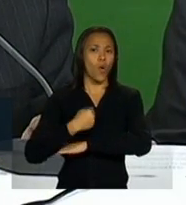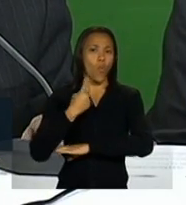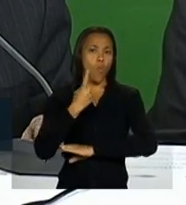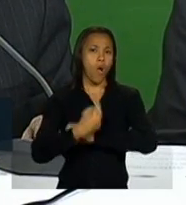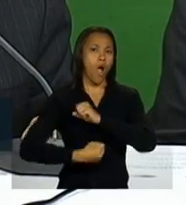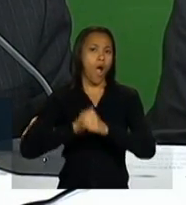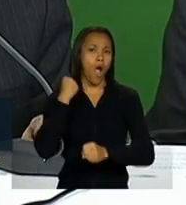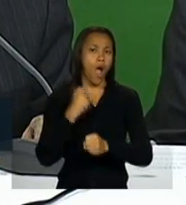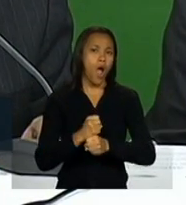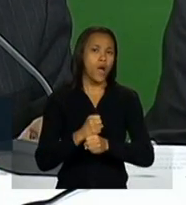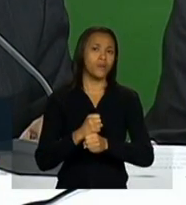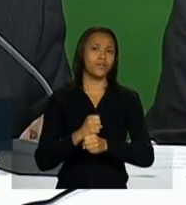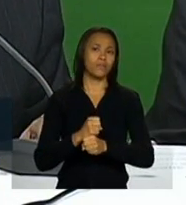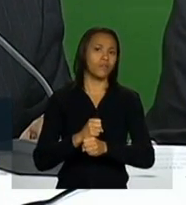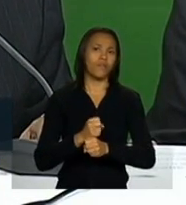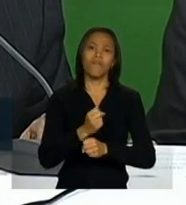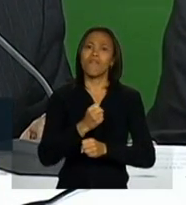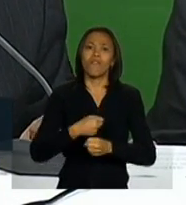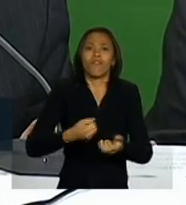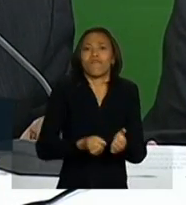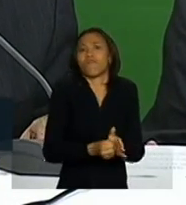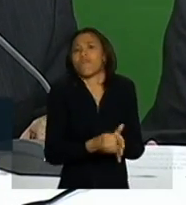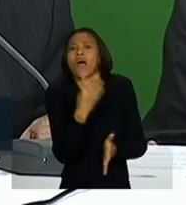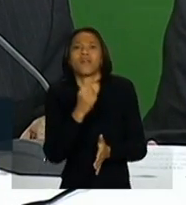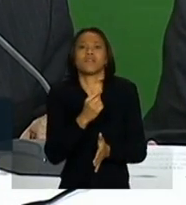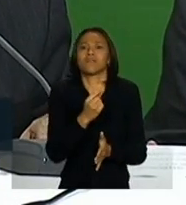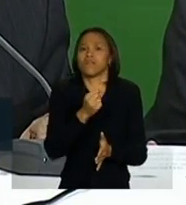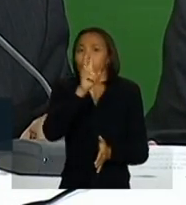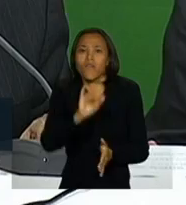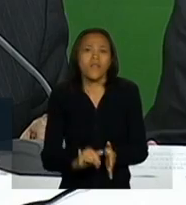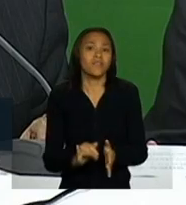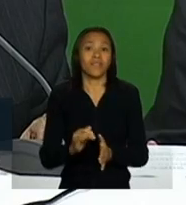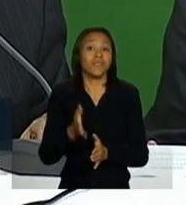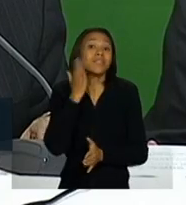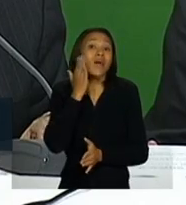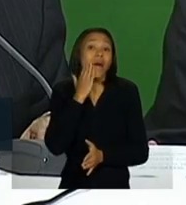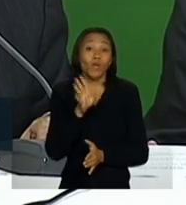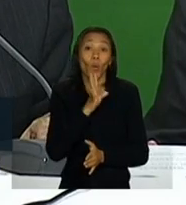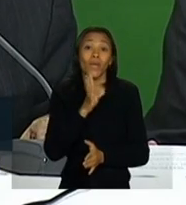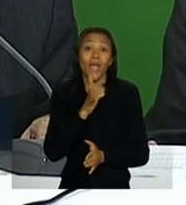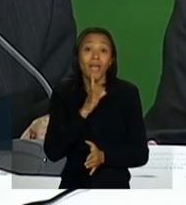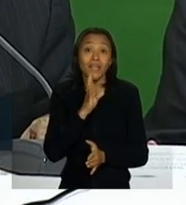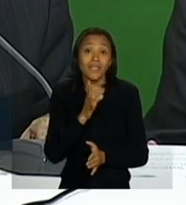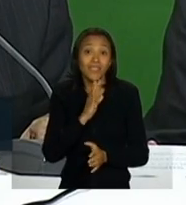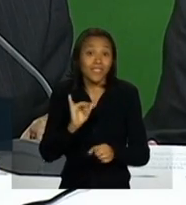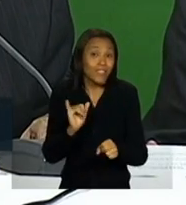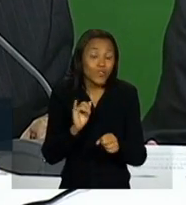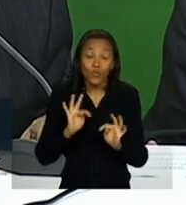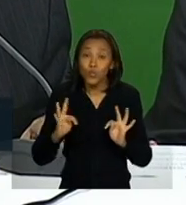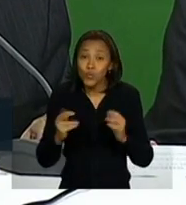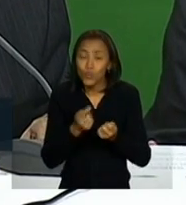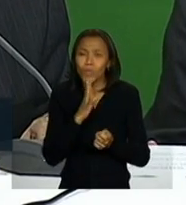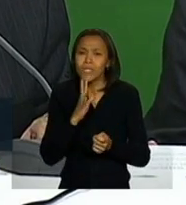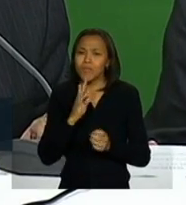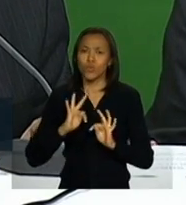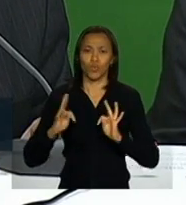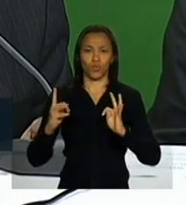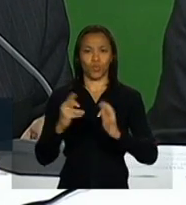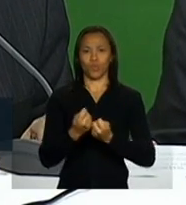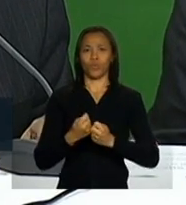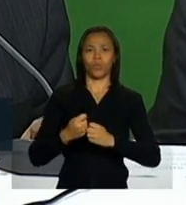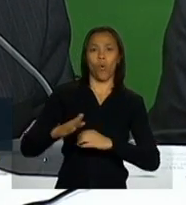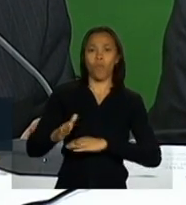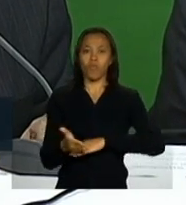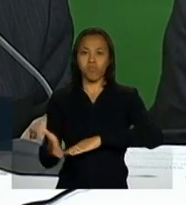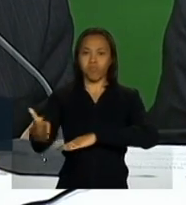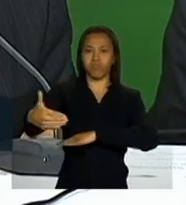ano 40, 50, 60 vezes. Ele está muito prático naqueles portos. Ele já tem um conhecimento muito profundo daquelas